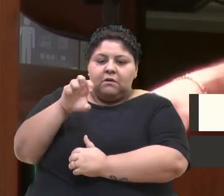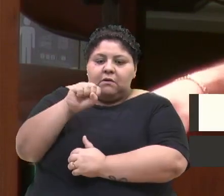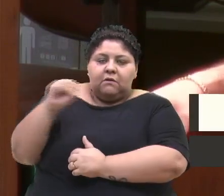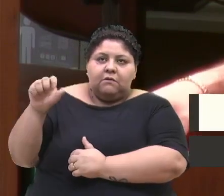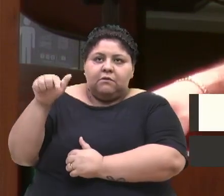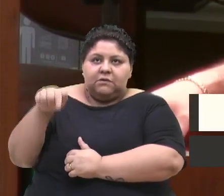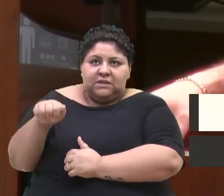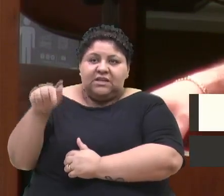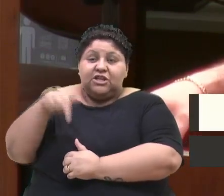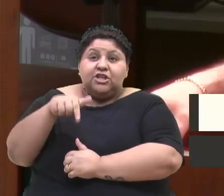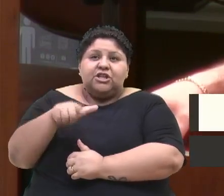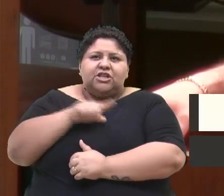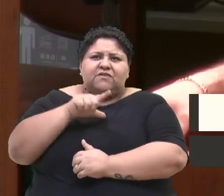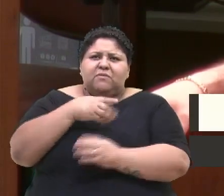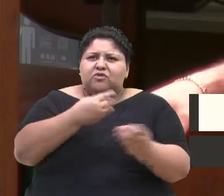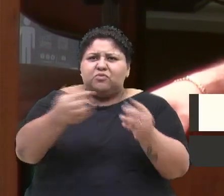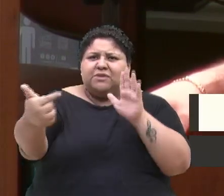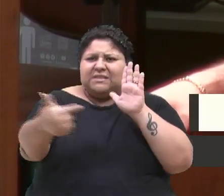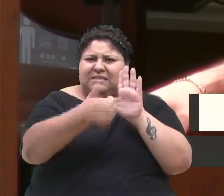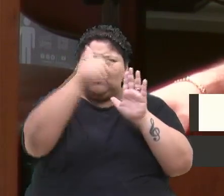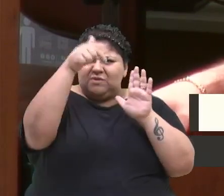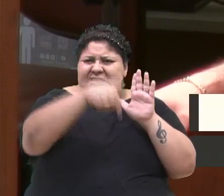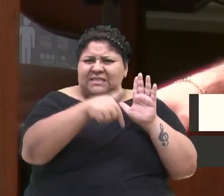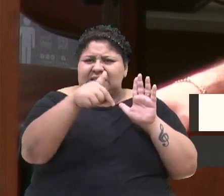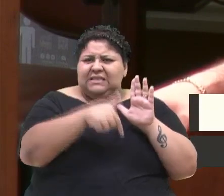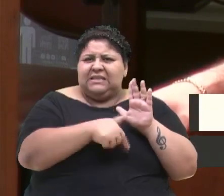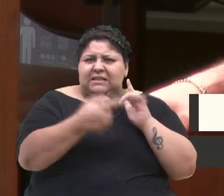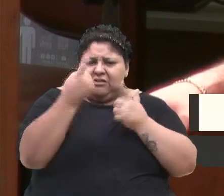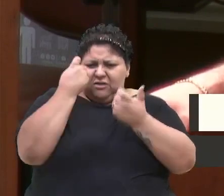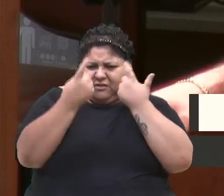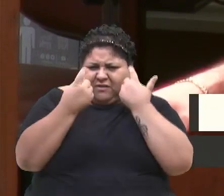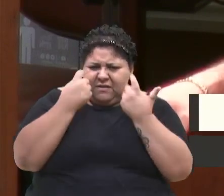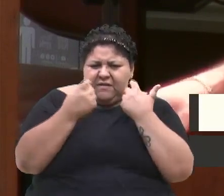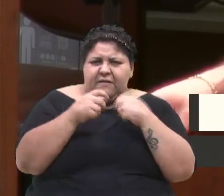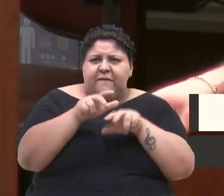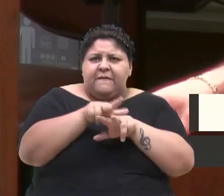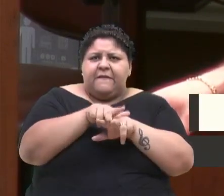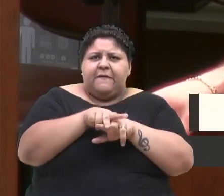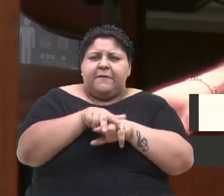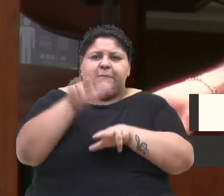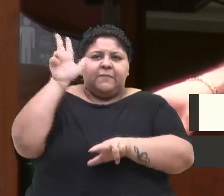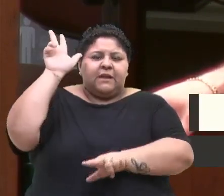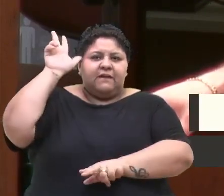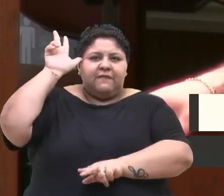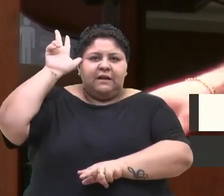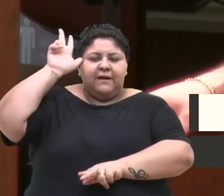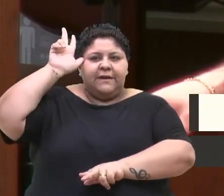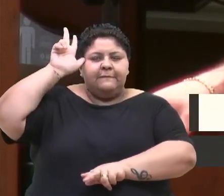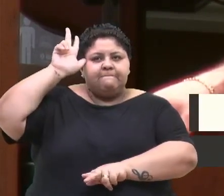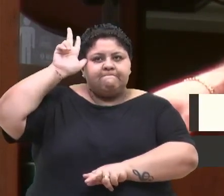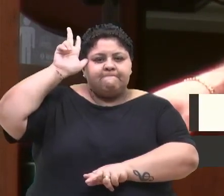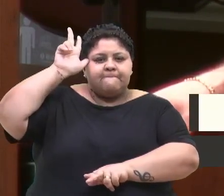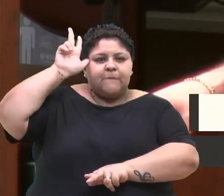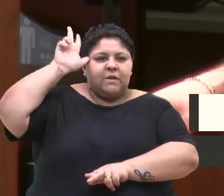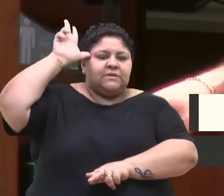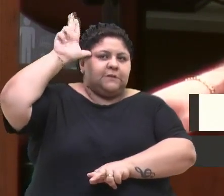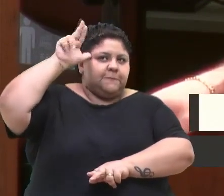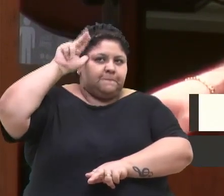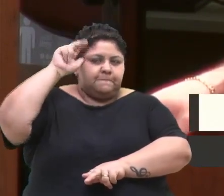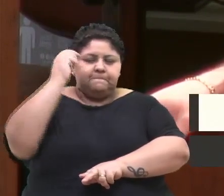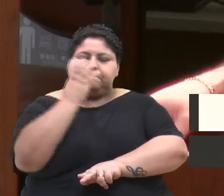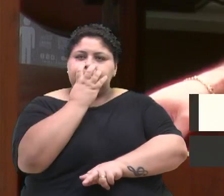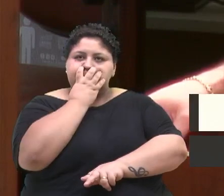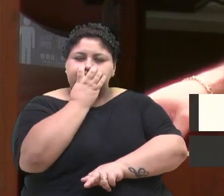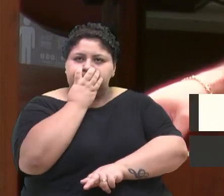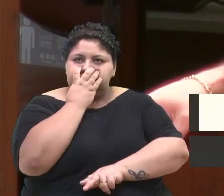nosso gabinete diversas denúncias de maus tratos com cavalos, com gatos, com cães, e nós vamos continuar defendendo, fazendo essa